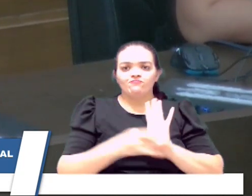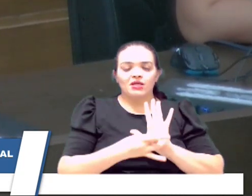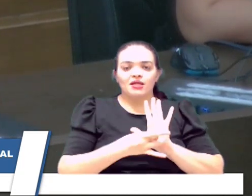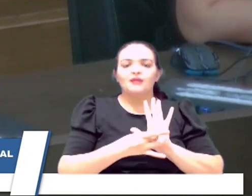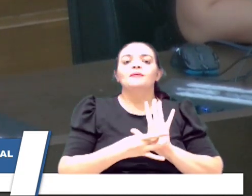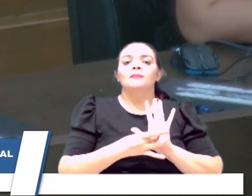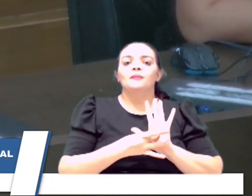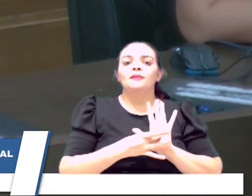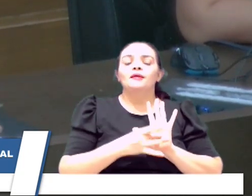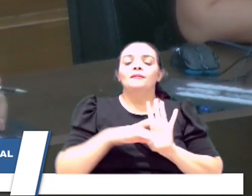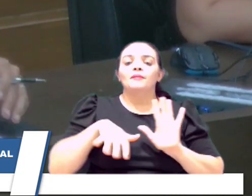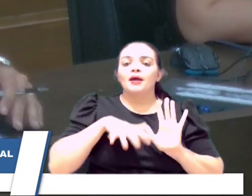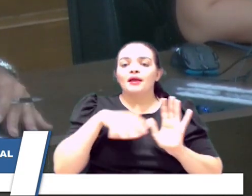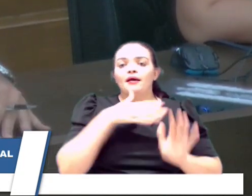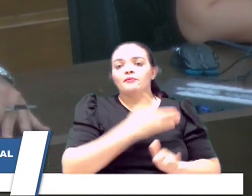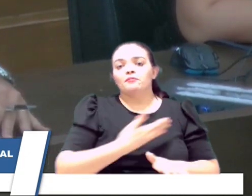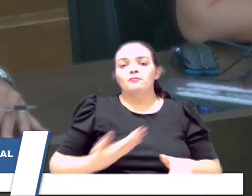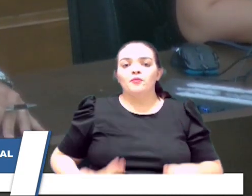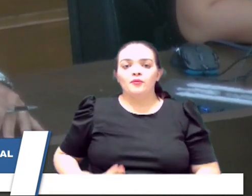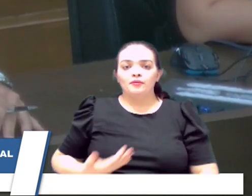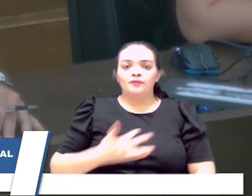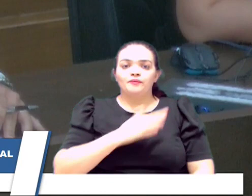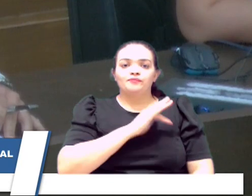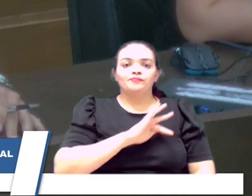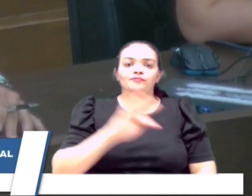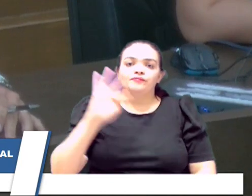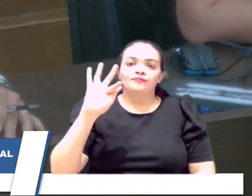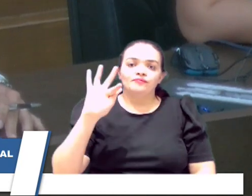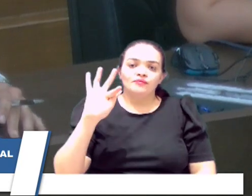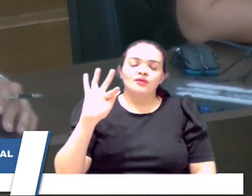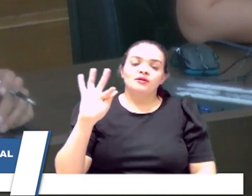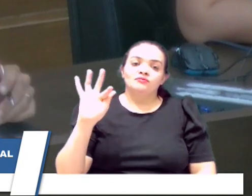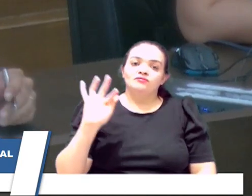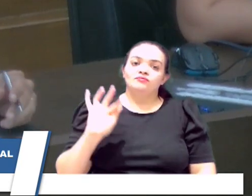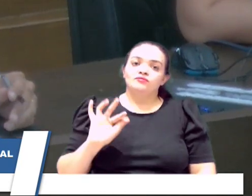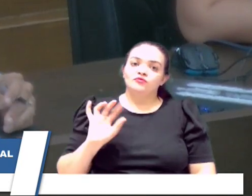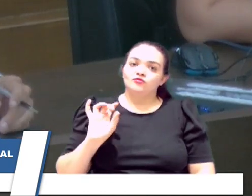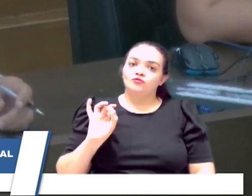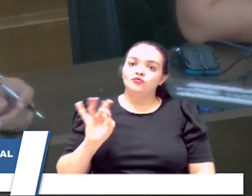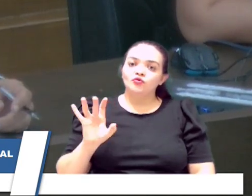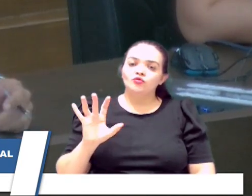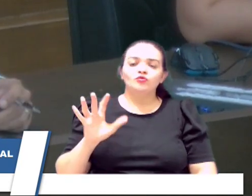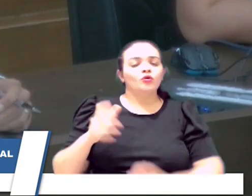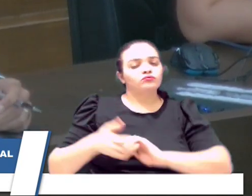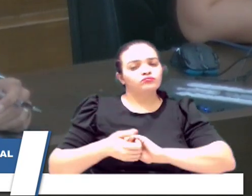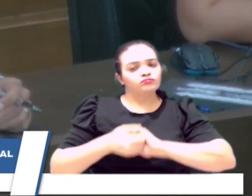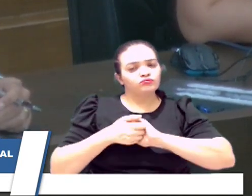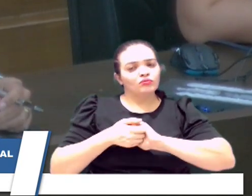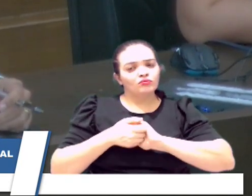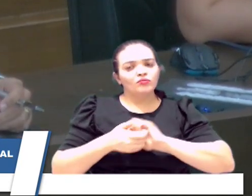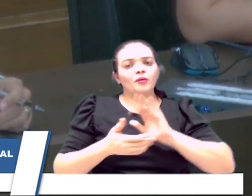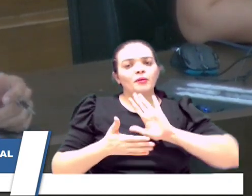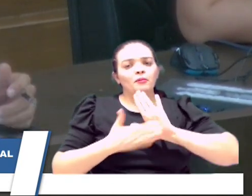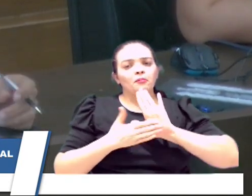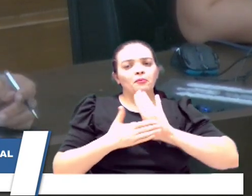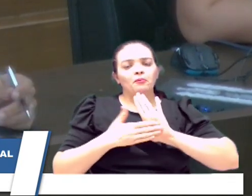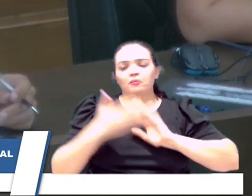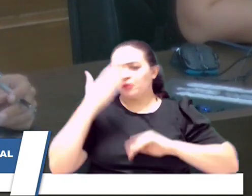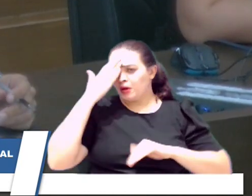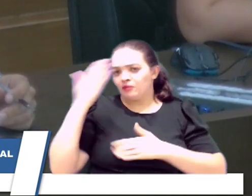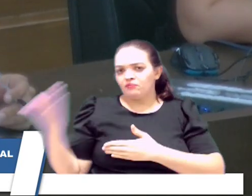pelo Poder Público Federal. Então, eu só estou aqui para saudar mesmo essa iniciativa, agradecer o